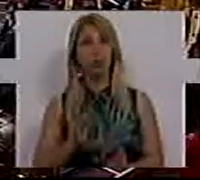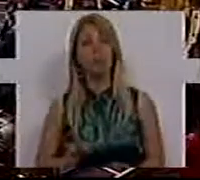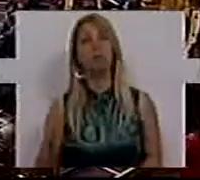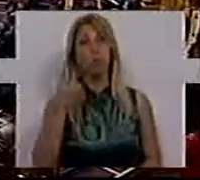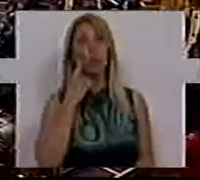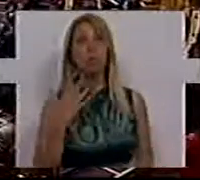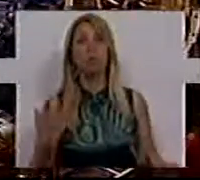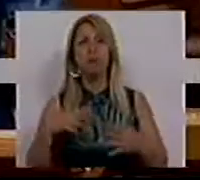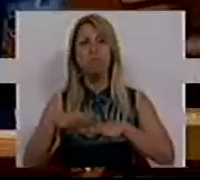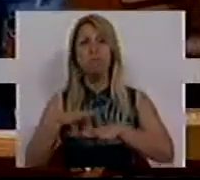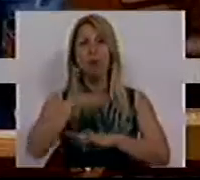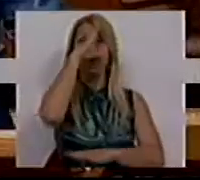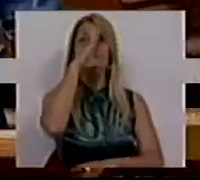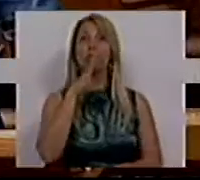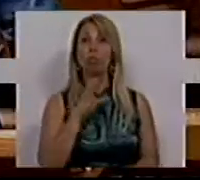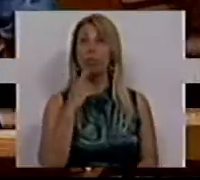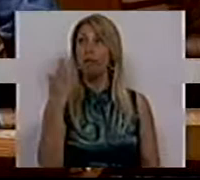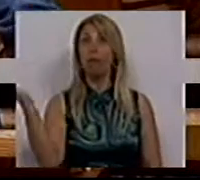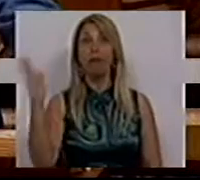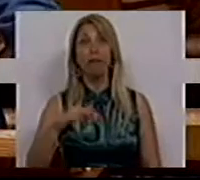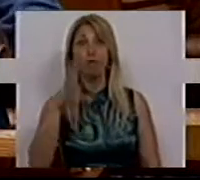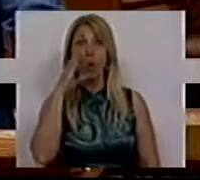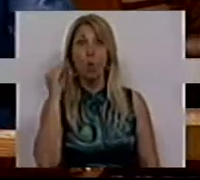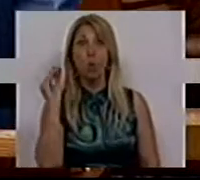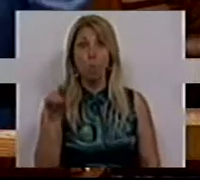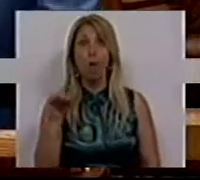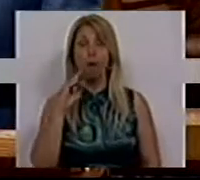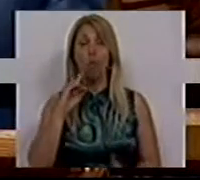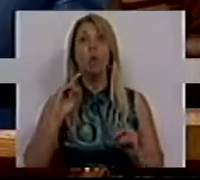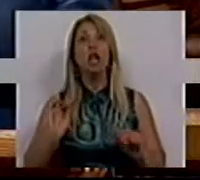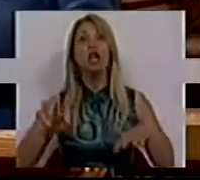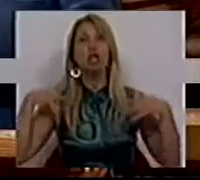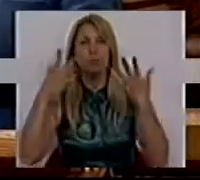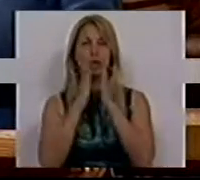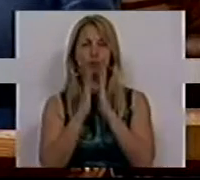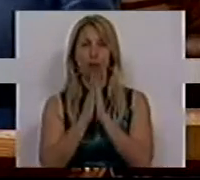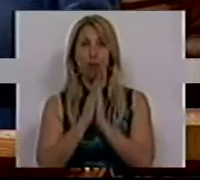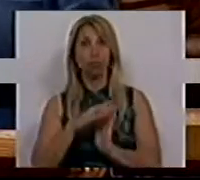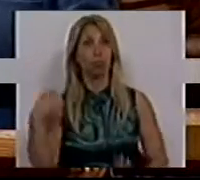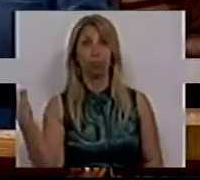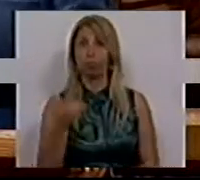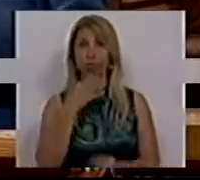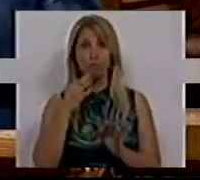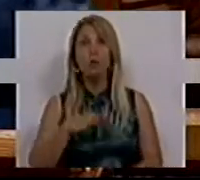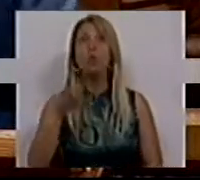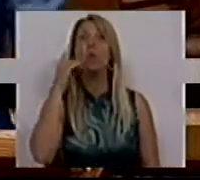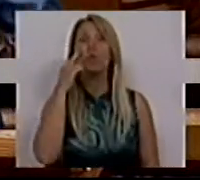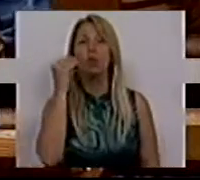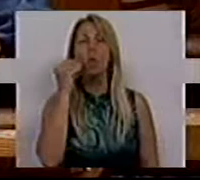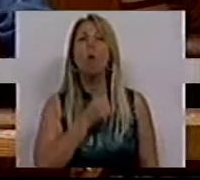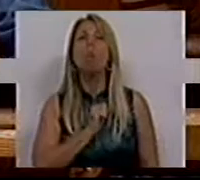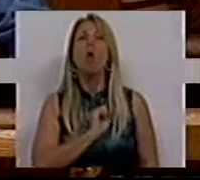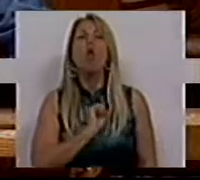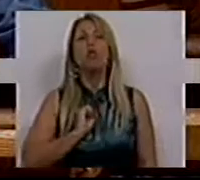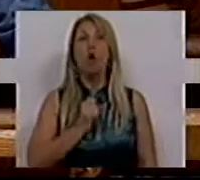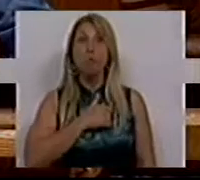Todos nós conhecemos os membros do governo que vieram do Banco Espírito Santo. Todos nós conhecemos como os banqueiros, e entre eles